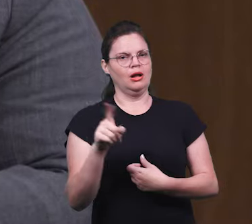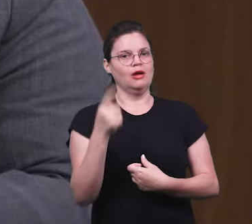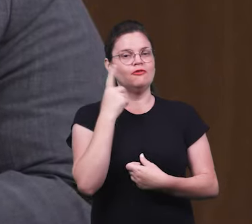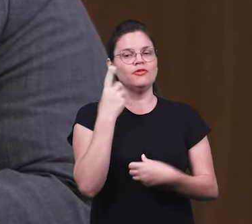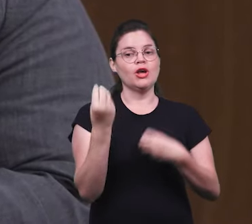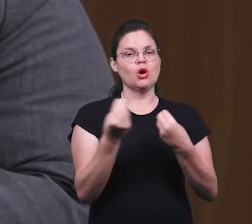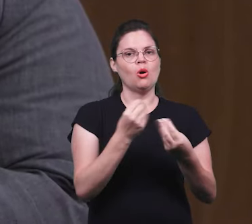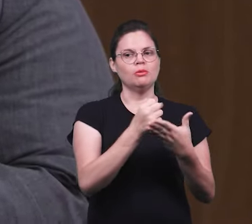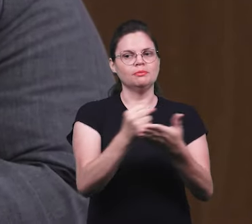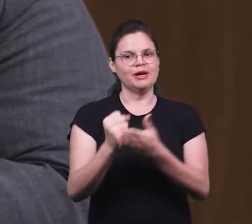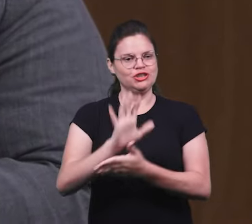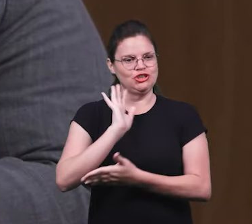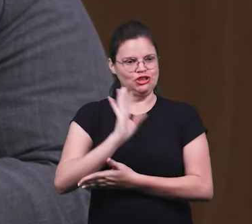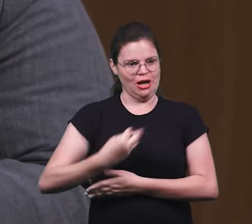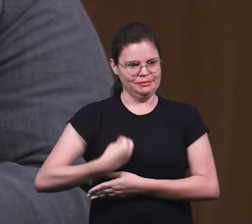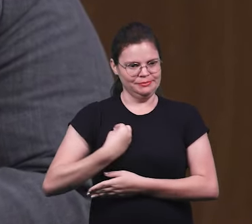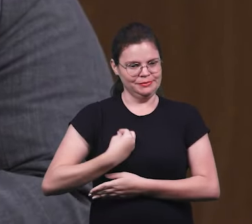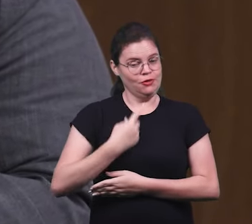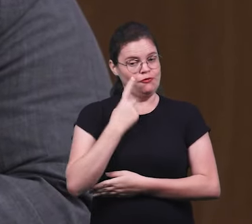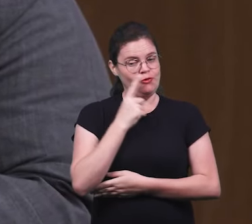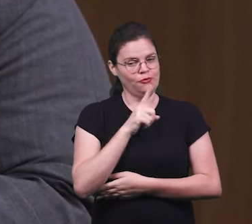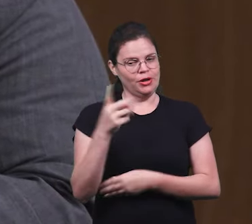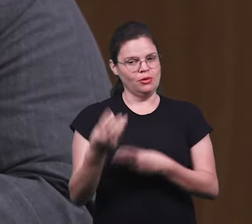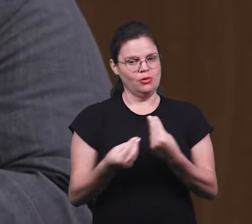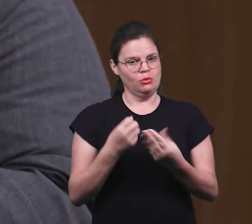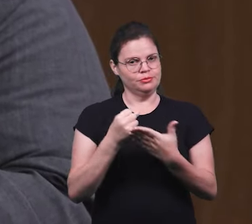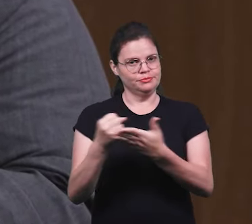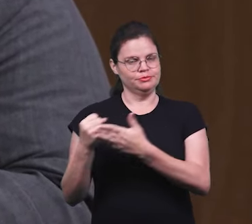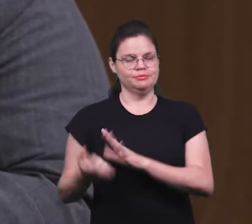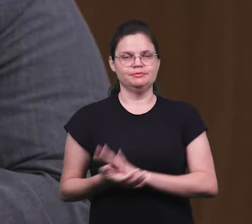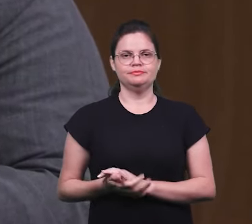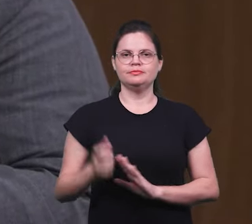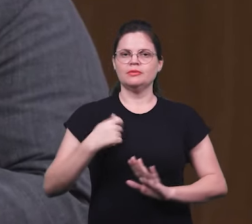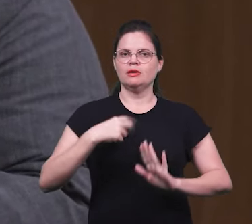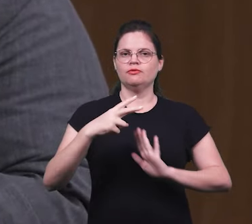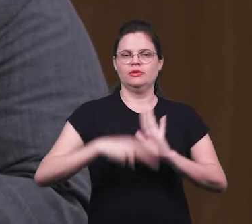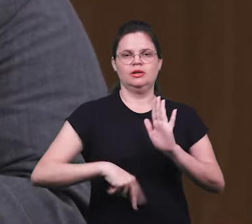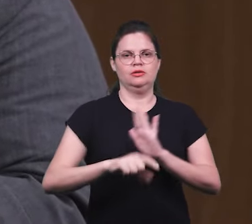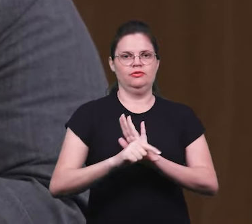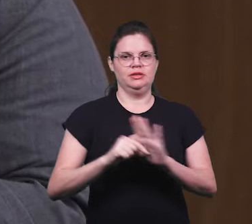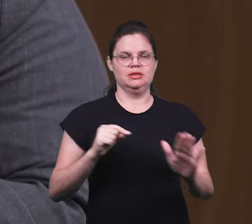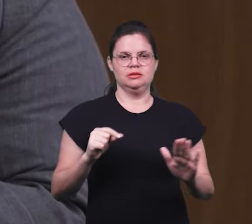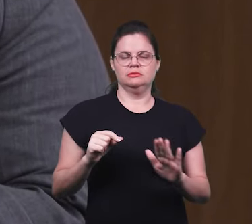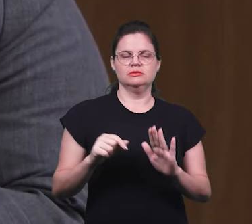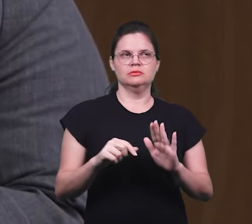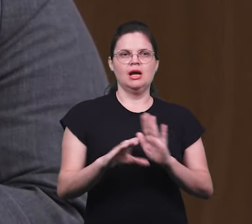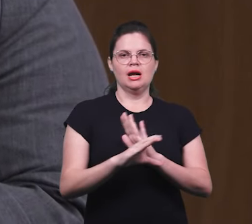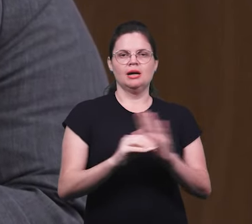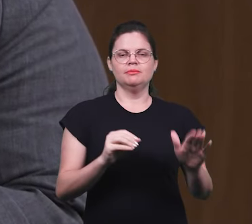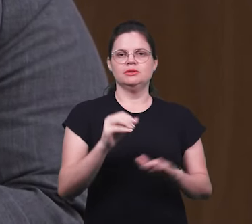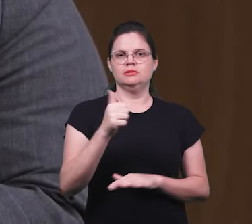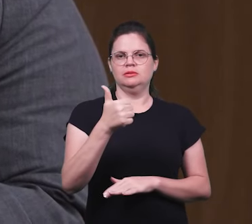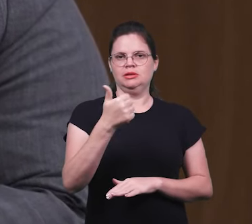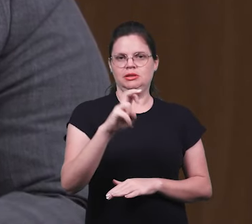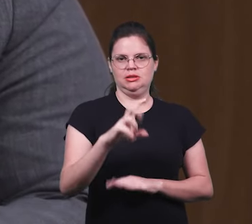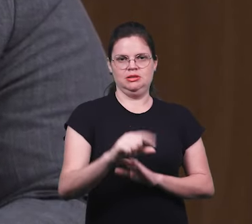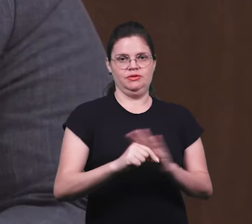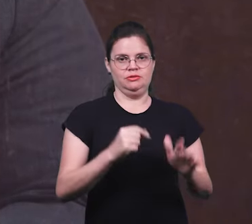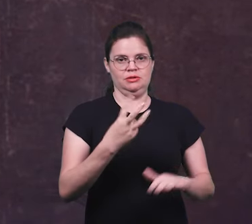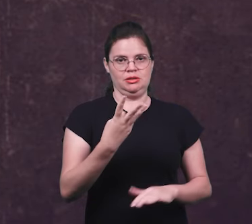verificar como elas estavam. E eu vou ler aqui o versículo 36, capítulo 15 de Atos, Atos 15, 36, que diz